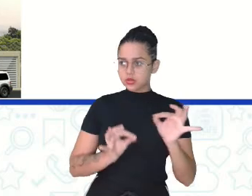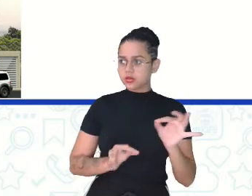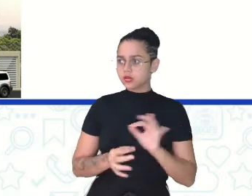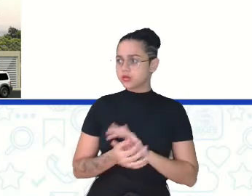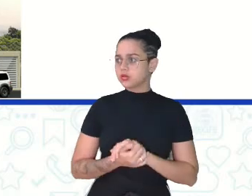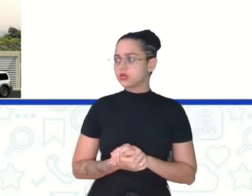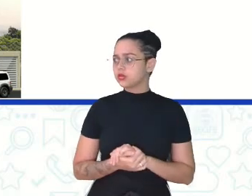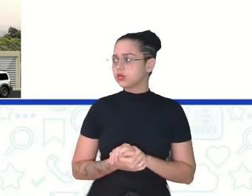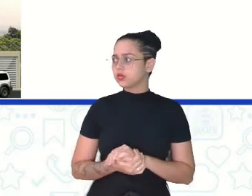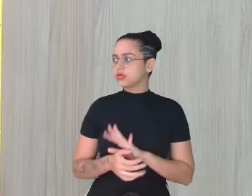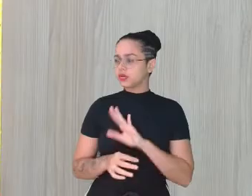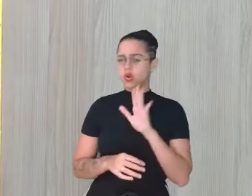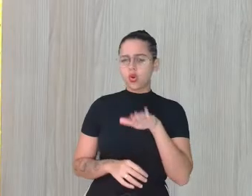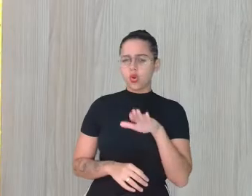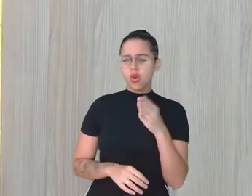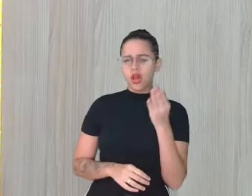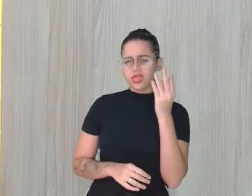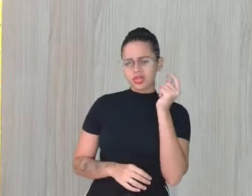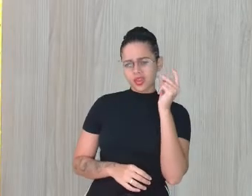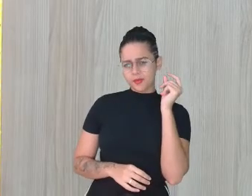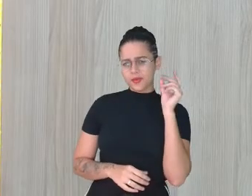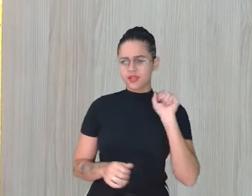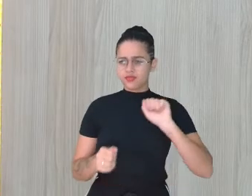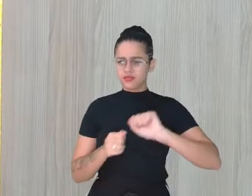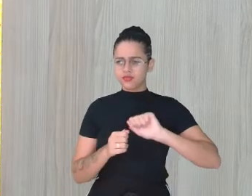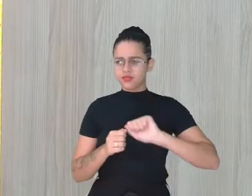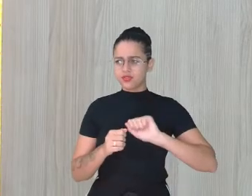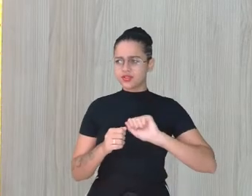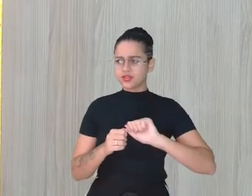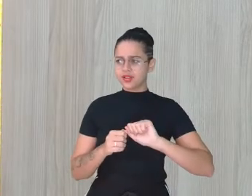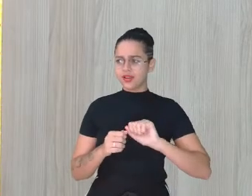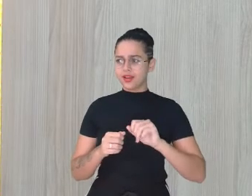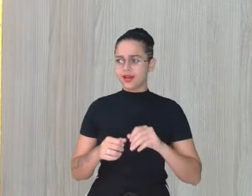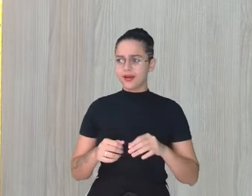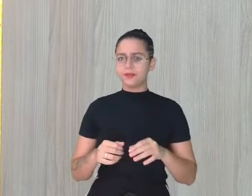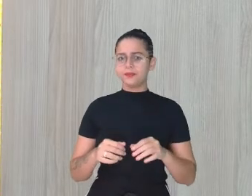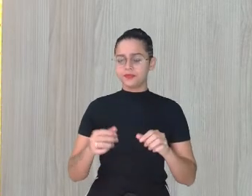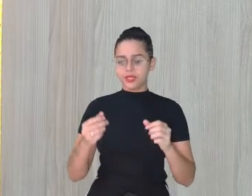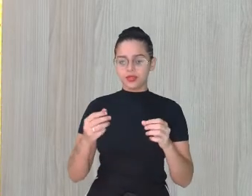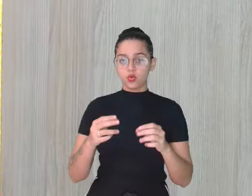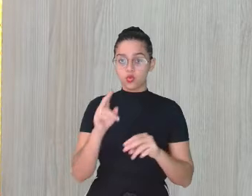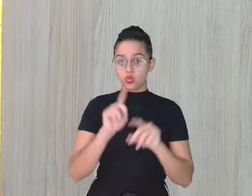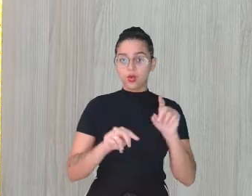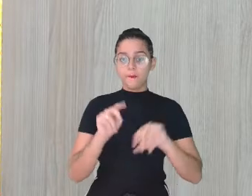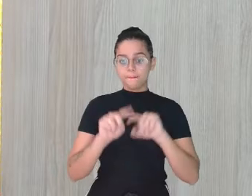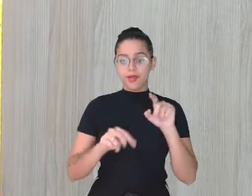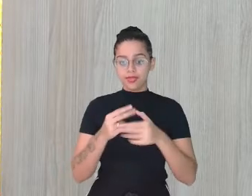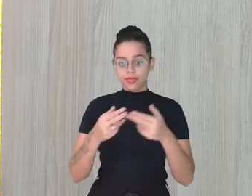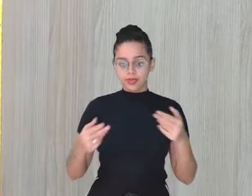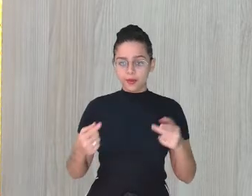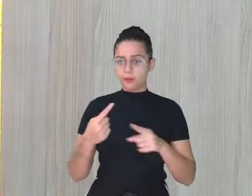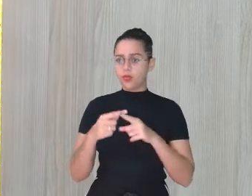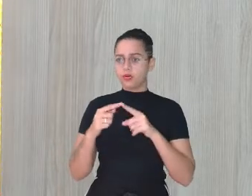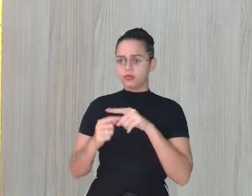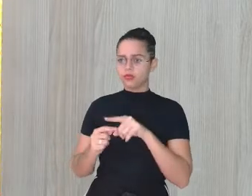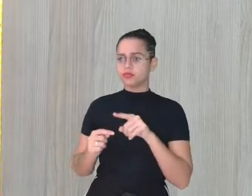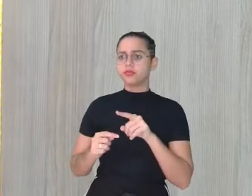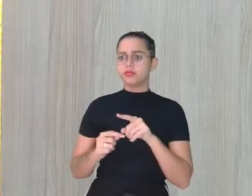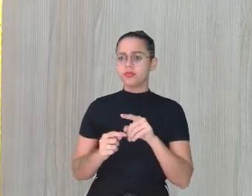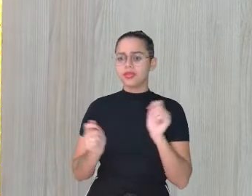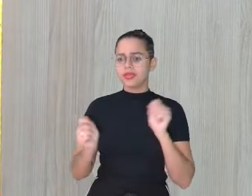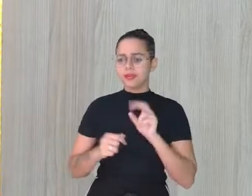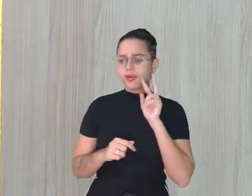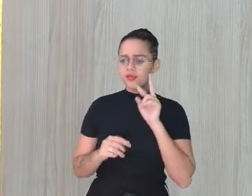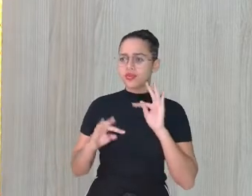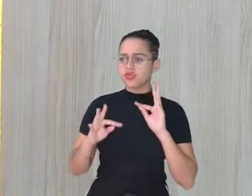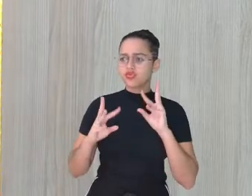Gina, antigamente, os arquitetos faziam as maquetes. Eles ainda fazem? Ainda? Porque com esses programas, né, que dá para